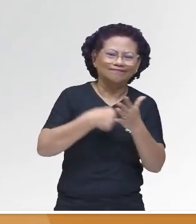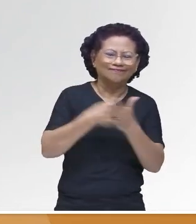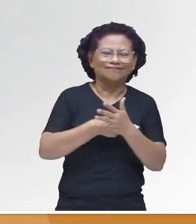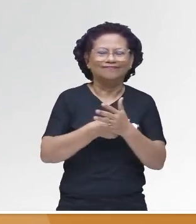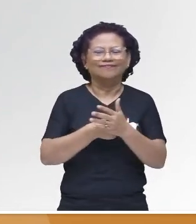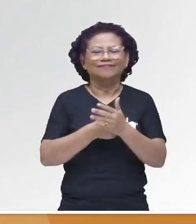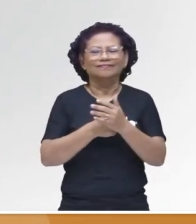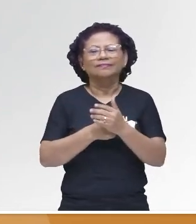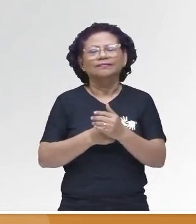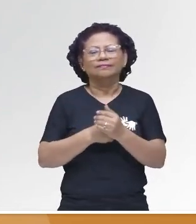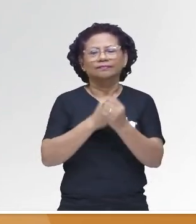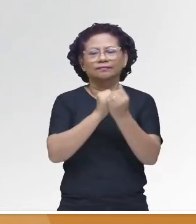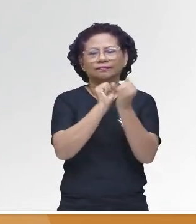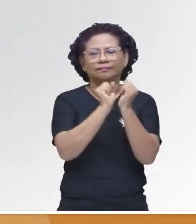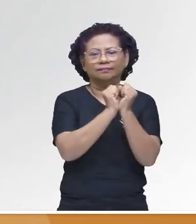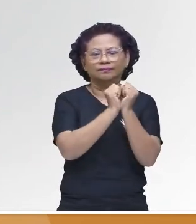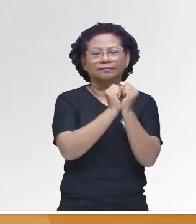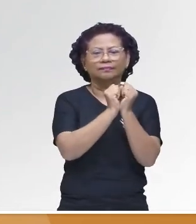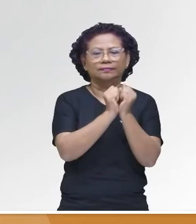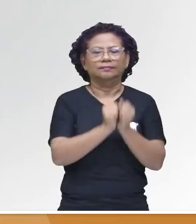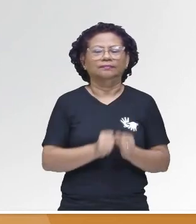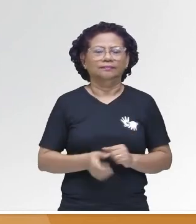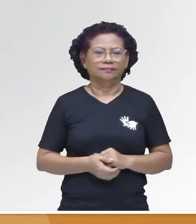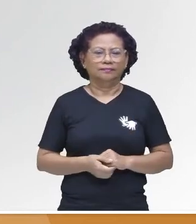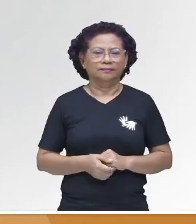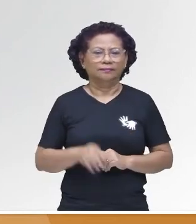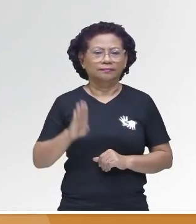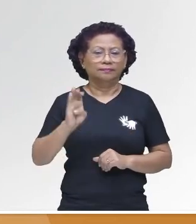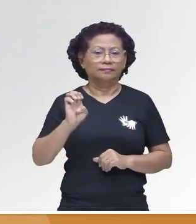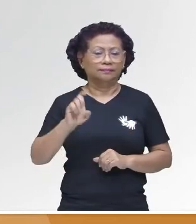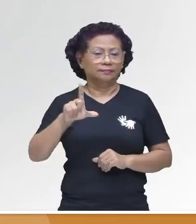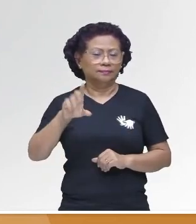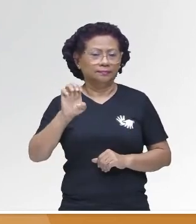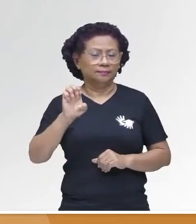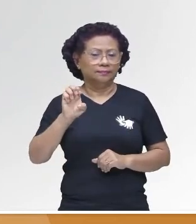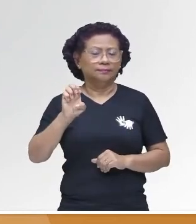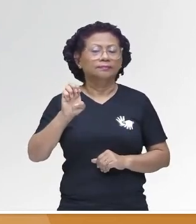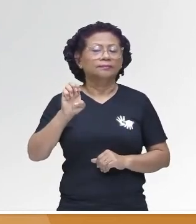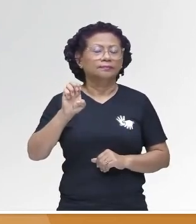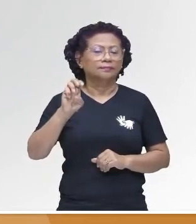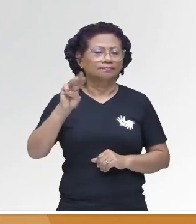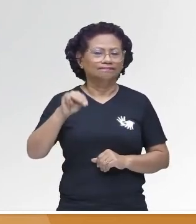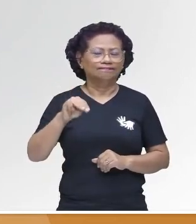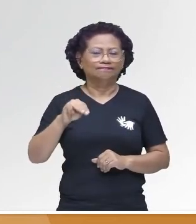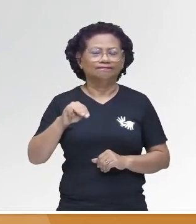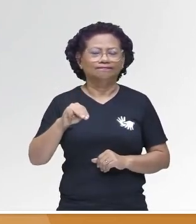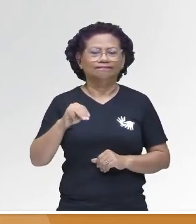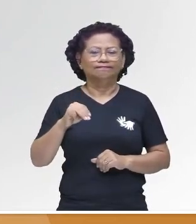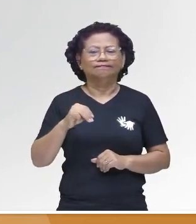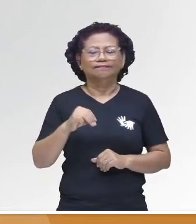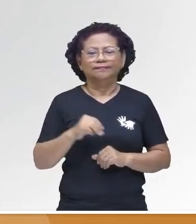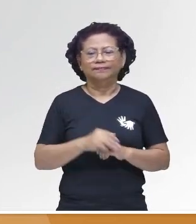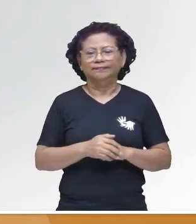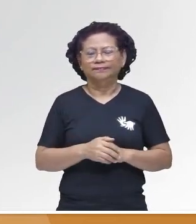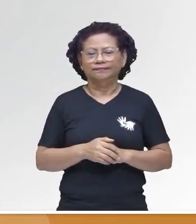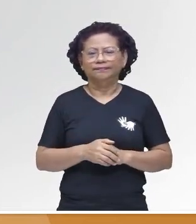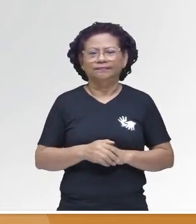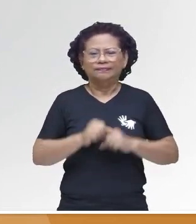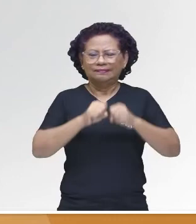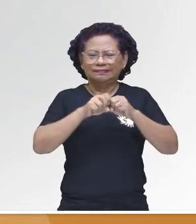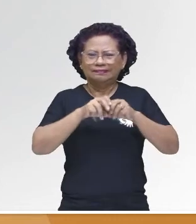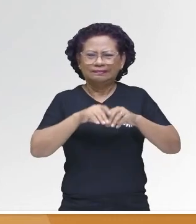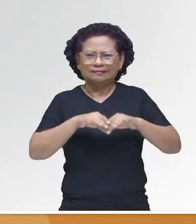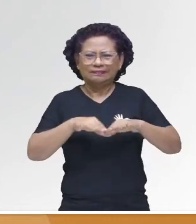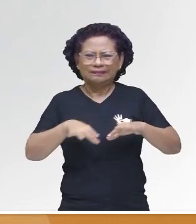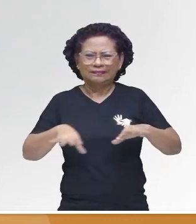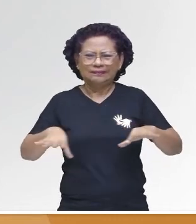ficou arrasada, destruiu a cidade de Belém, uma grande parte. A grande parte da população foi dizimada.